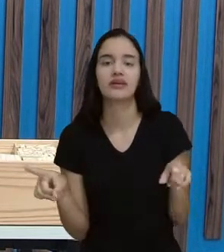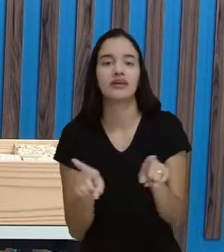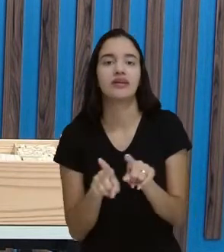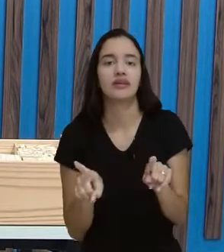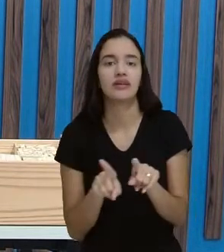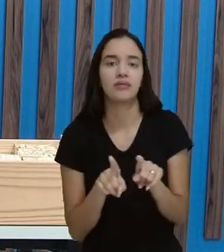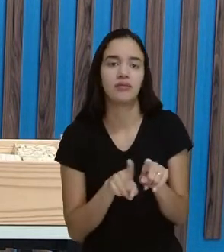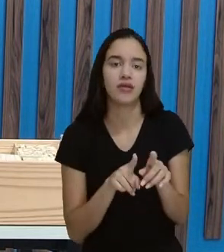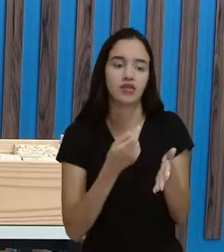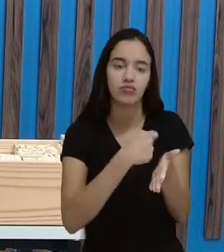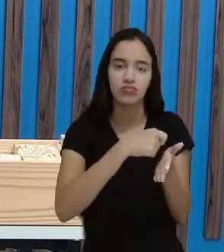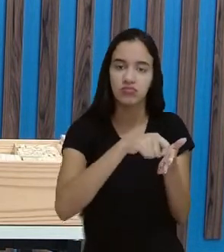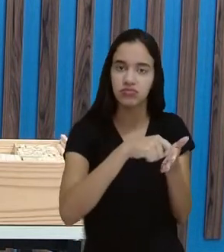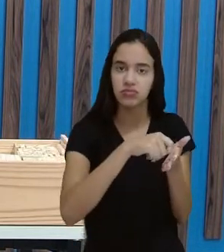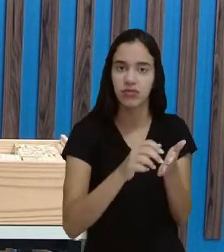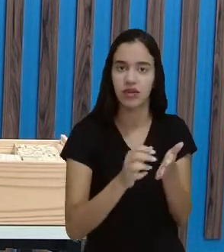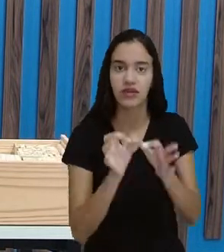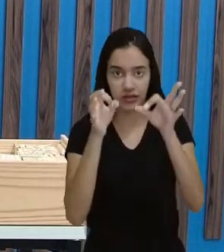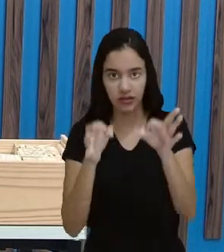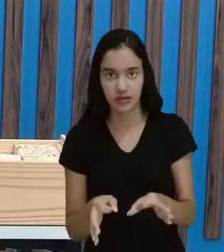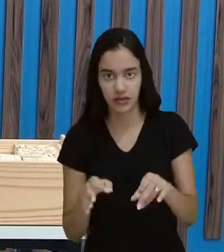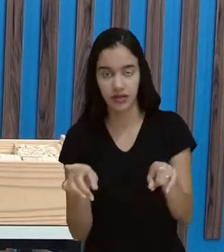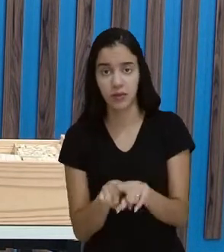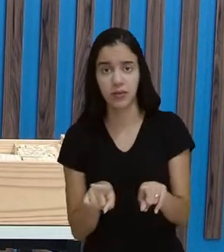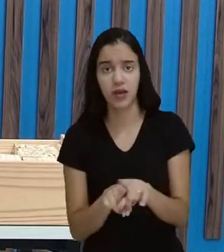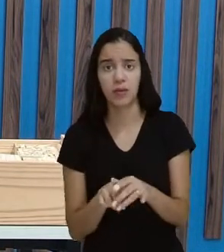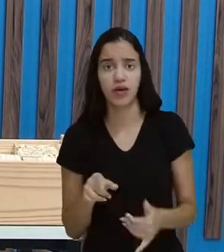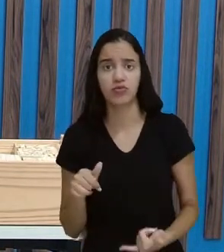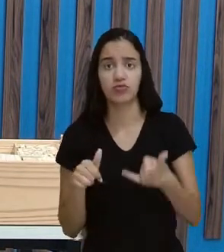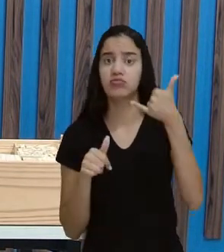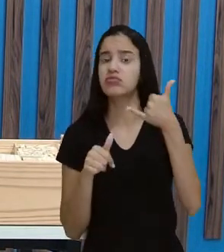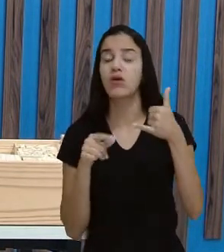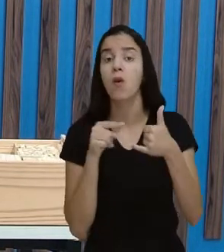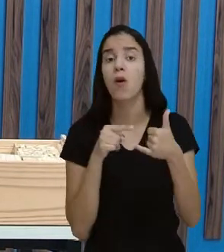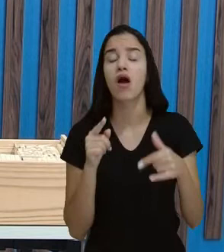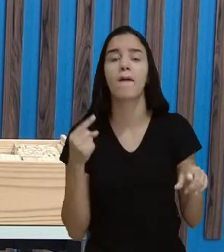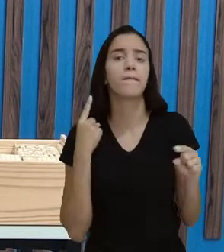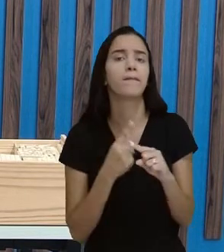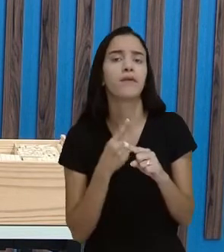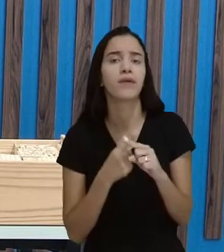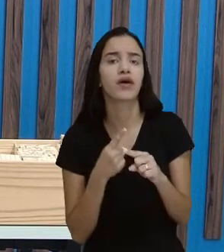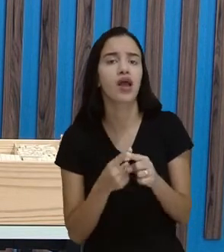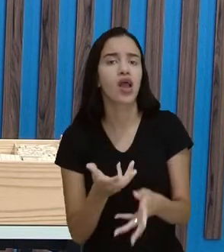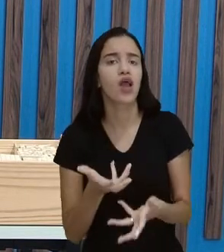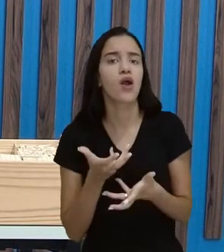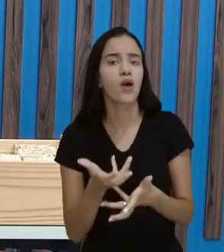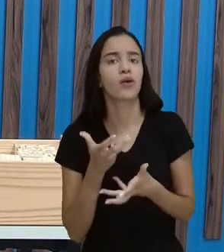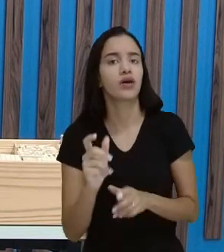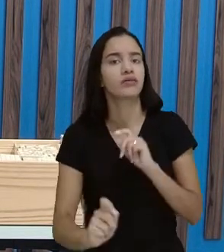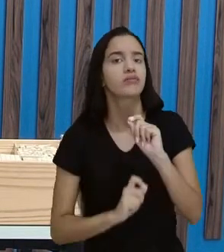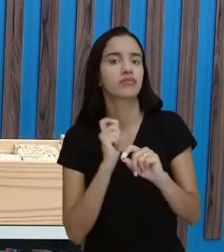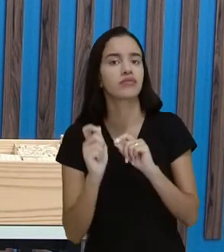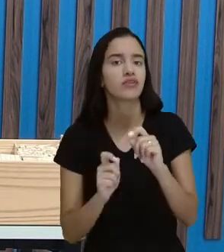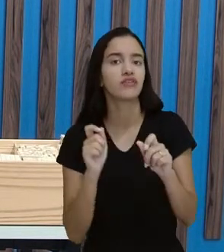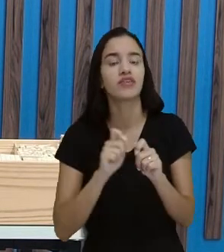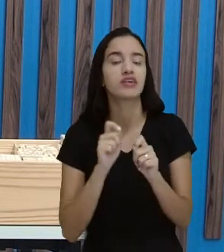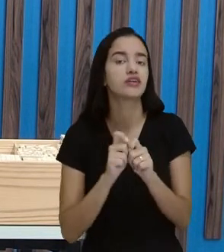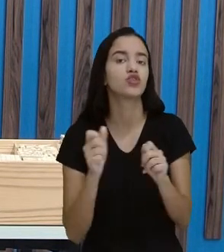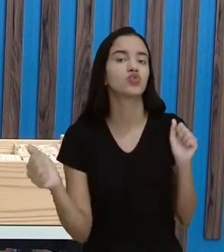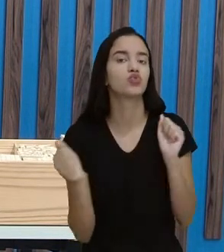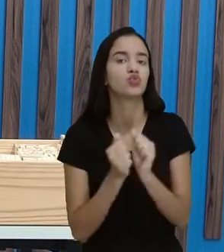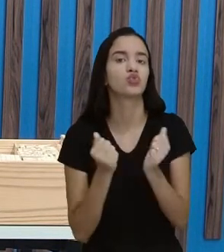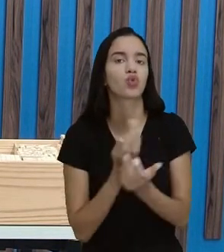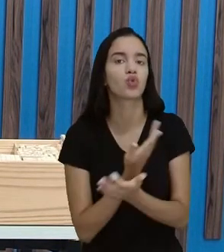um piloto, tá certo? E trouxe meu celular. Por quê? O que eu vou querer aqui fazer junto com